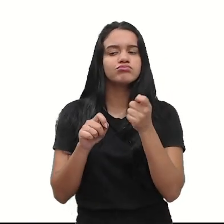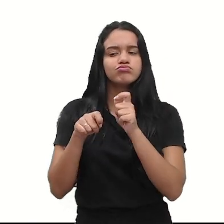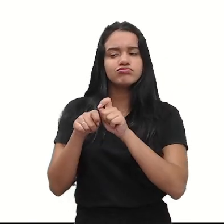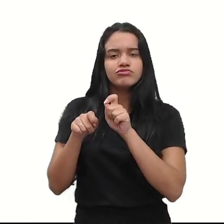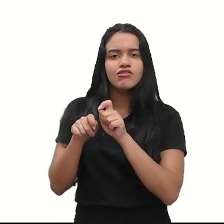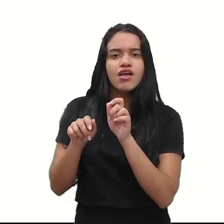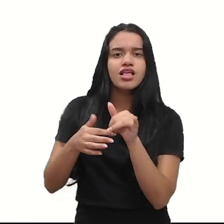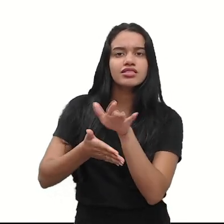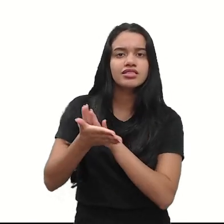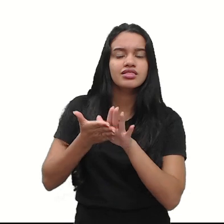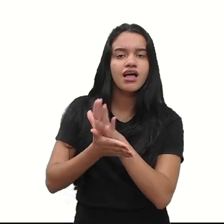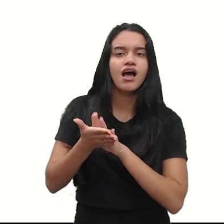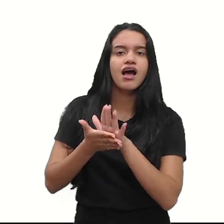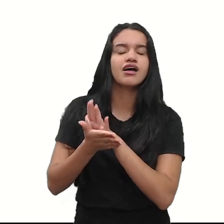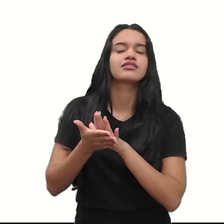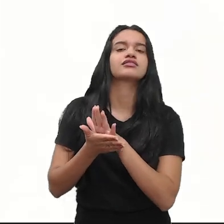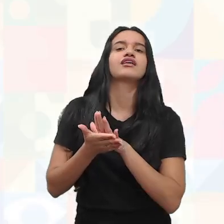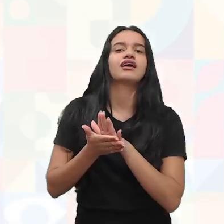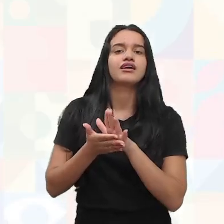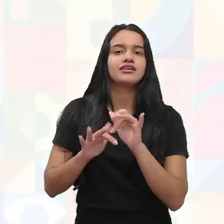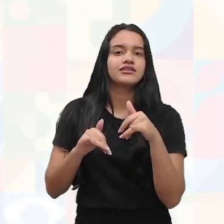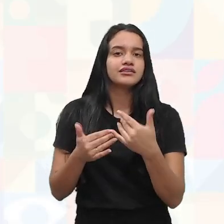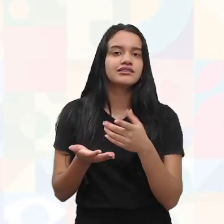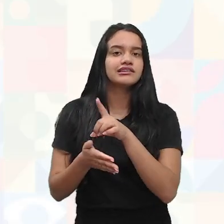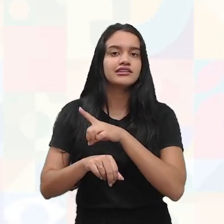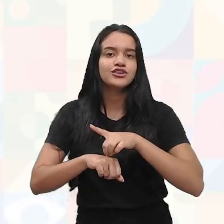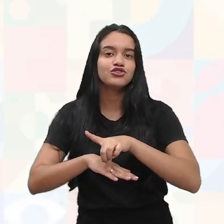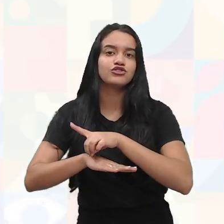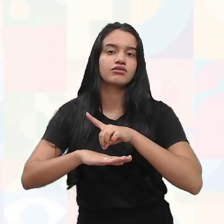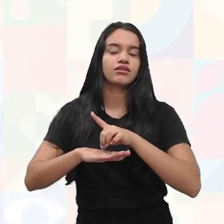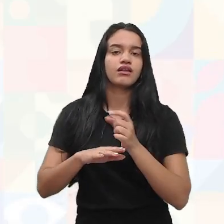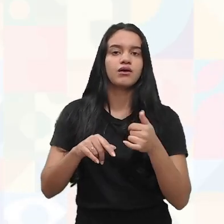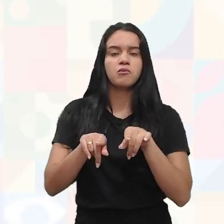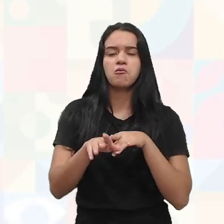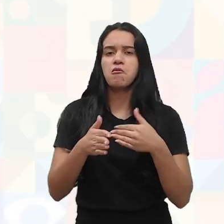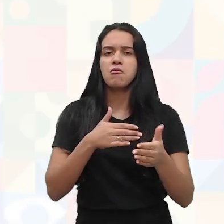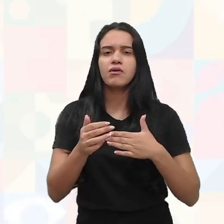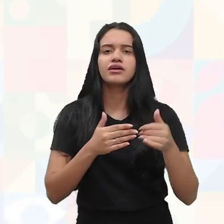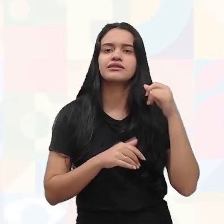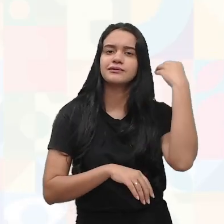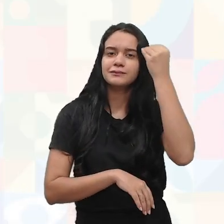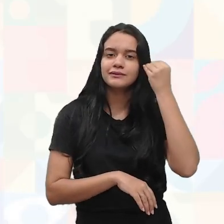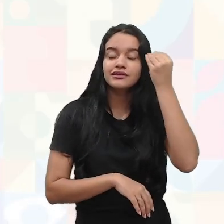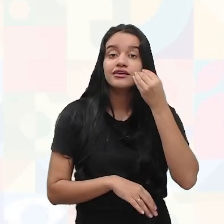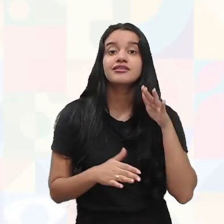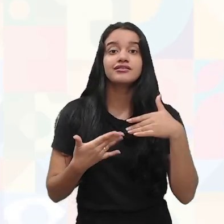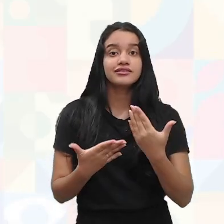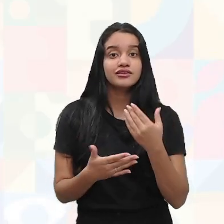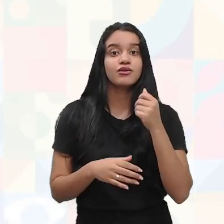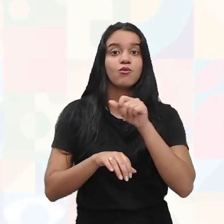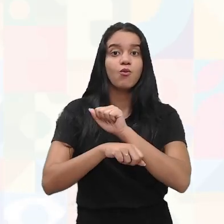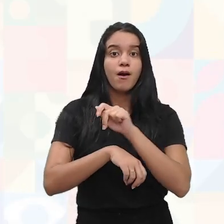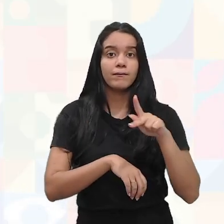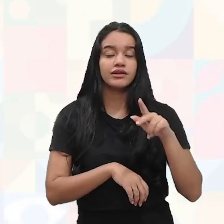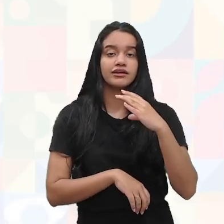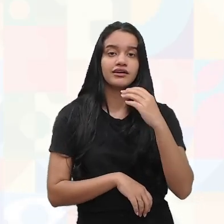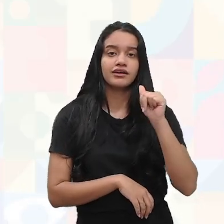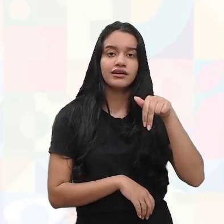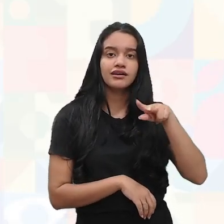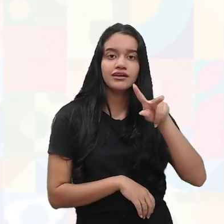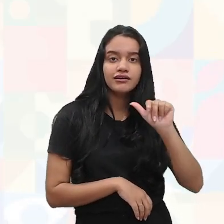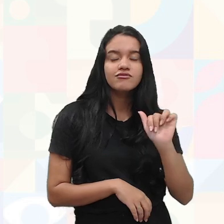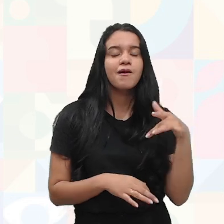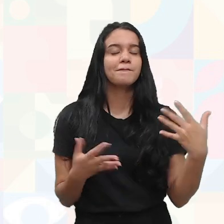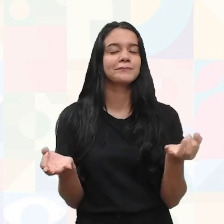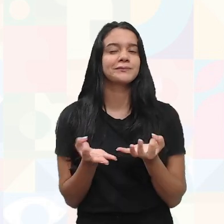de artefato digital, nunca teve qualquer experiência com design, o Canva ele é perfeito para você que quer